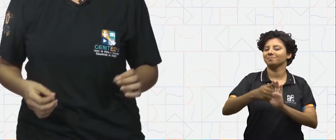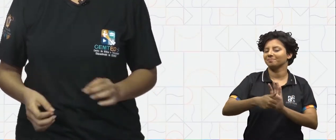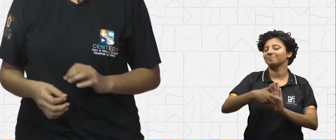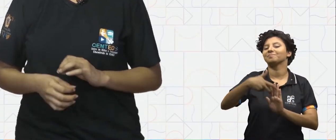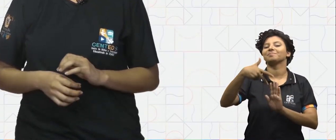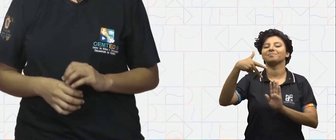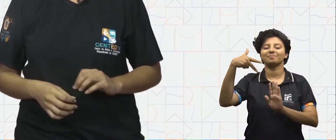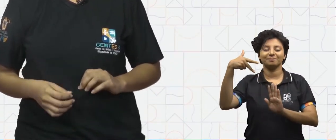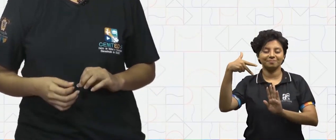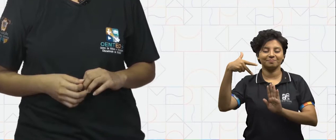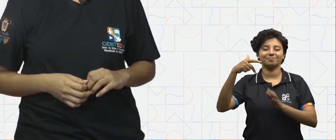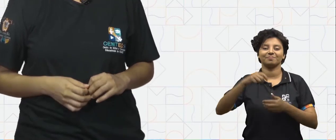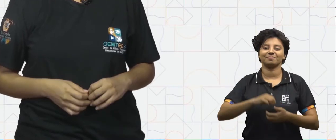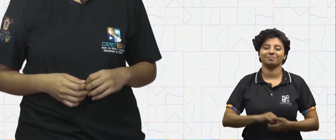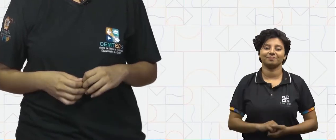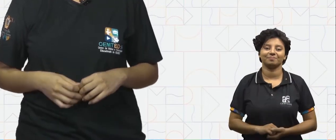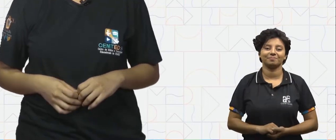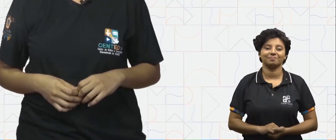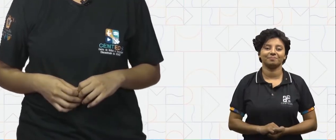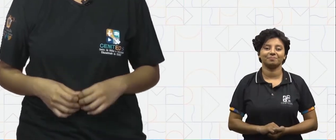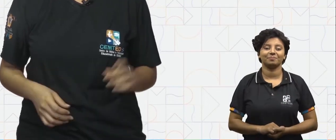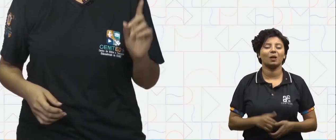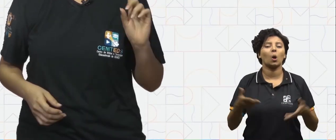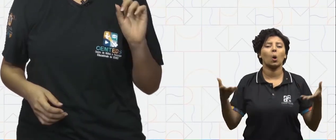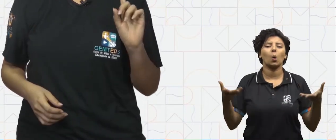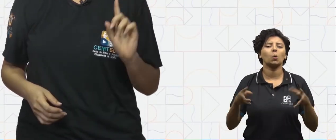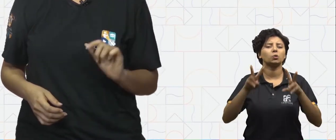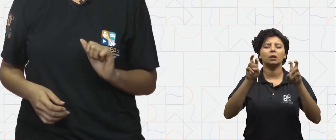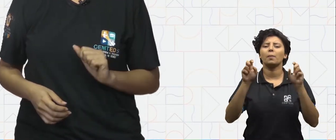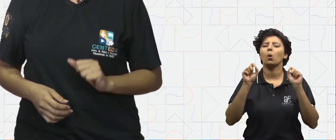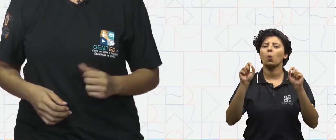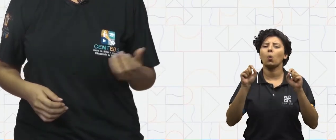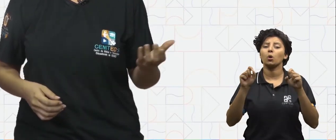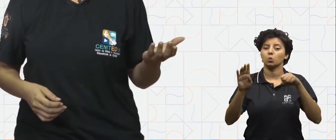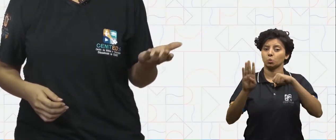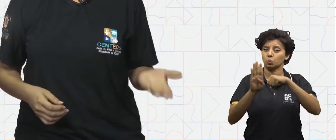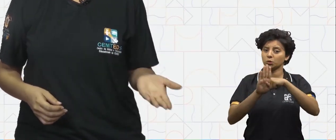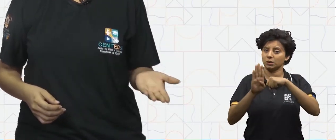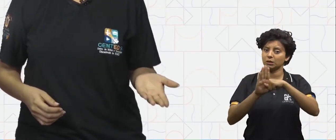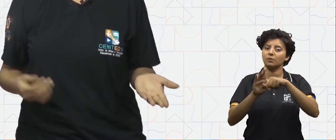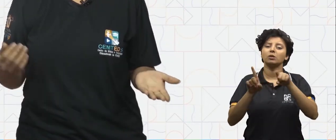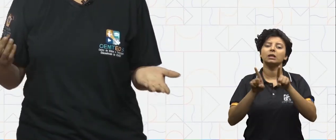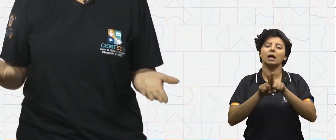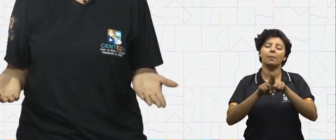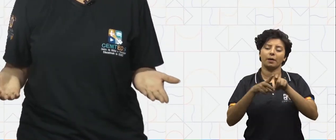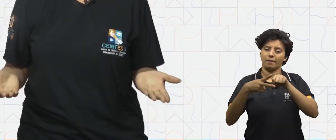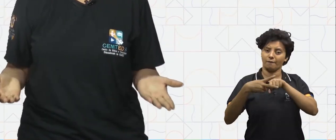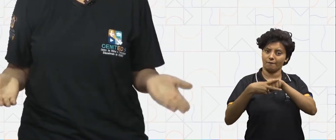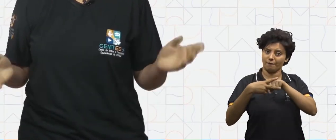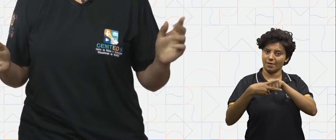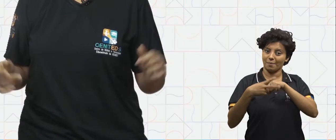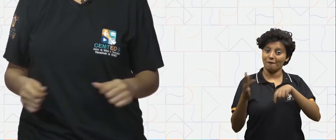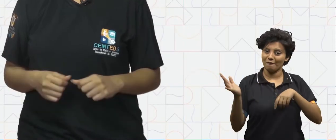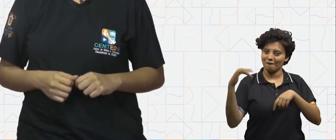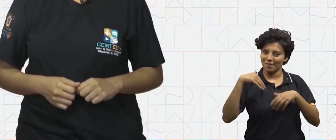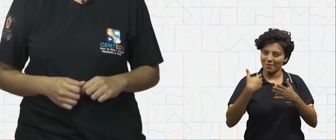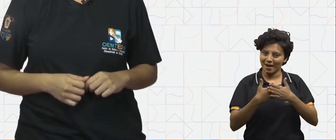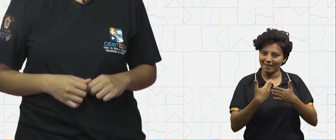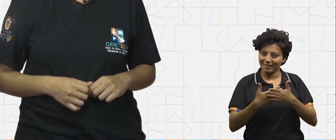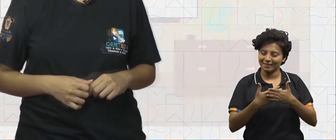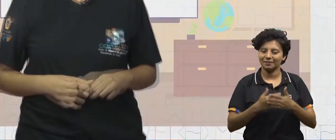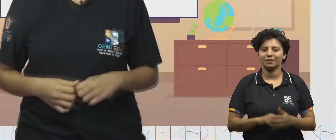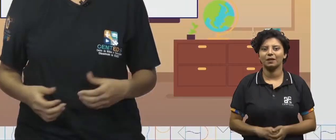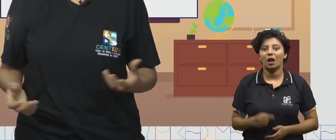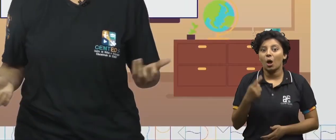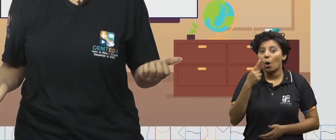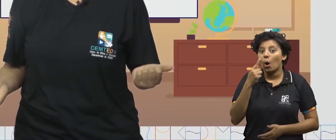e Tecnologias Educacionais da CEMED. Estudaremos sobre os substantivos e verbos. Partiu para mais uma